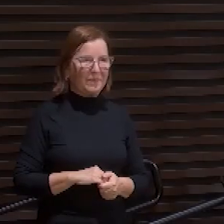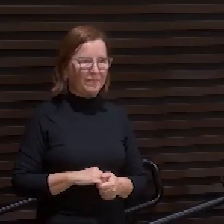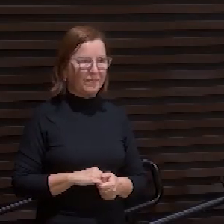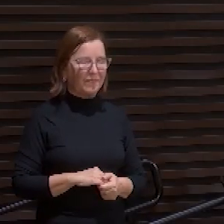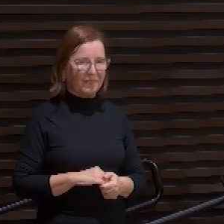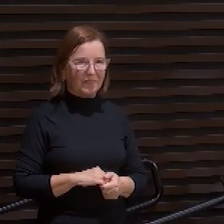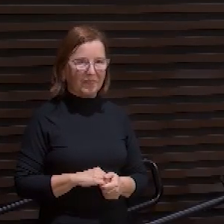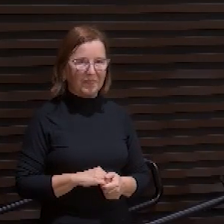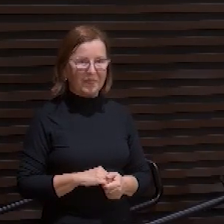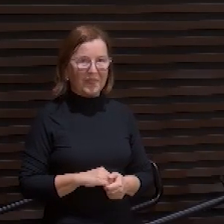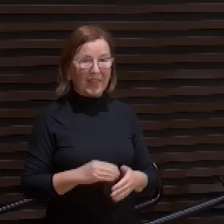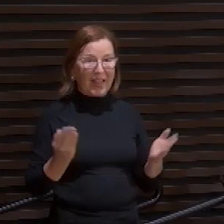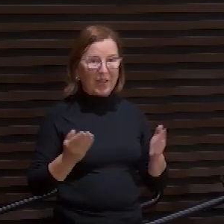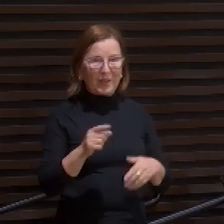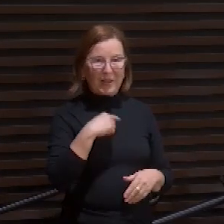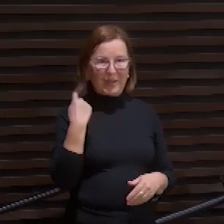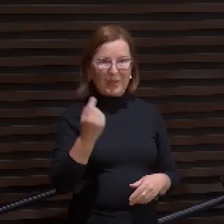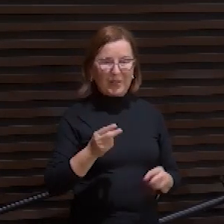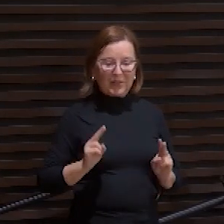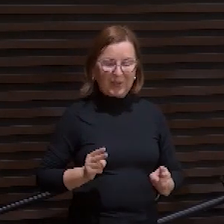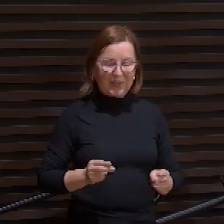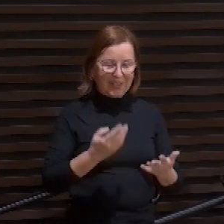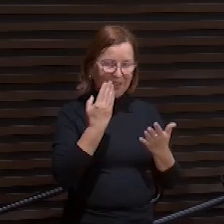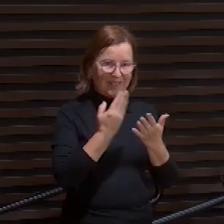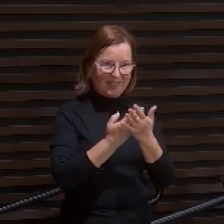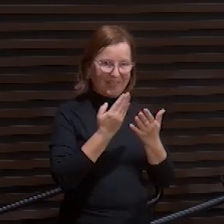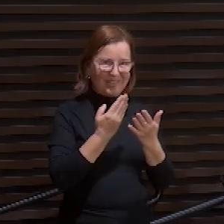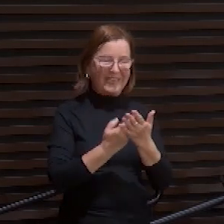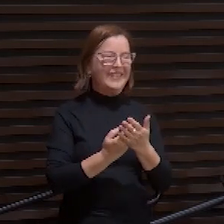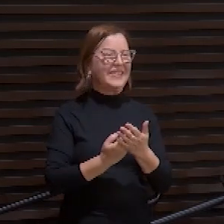E nós vamos agora continuar nossa caminhada